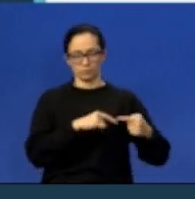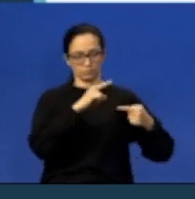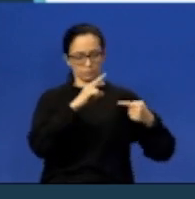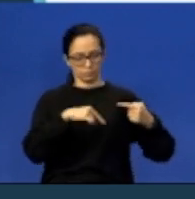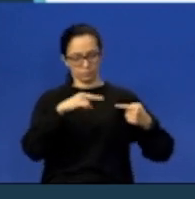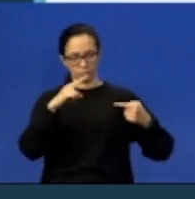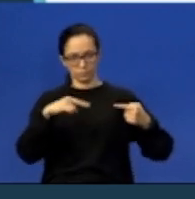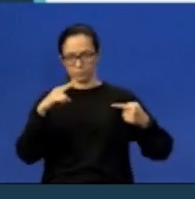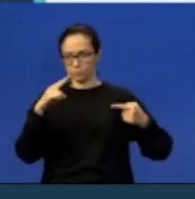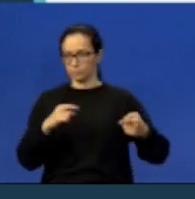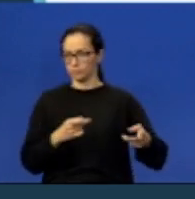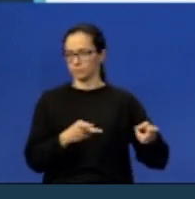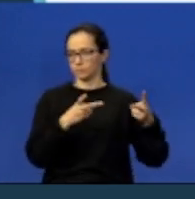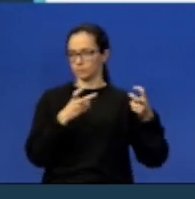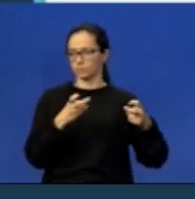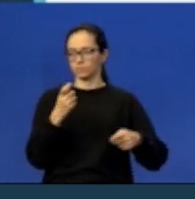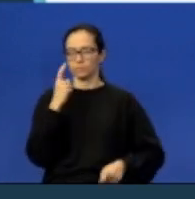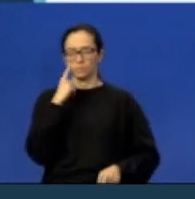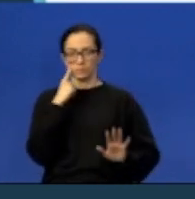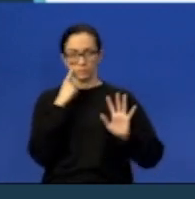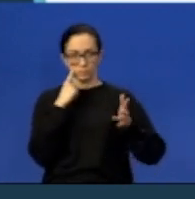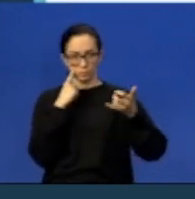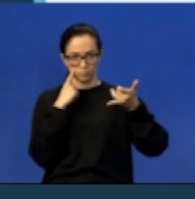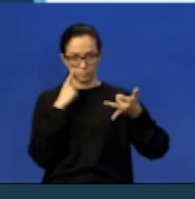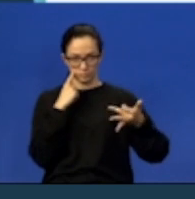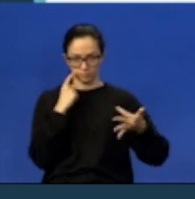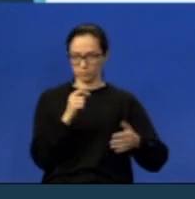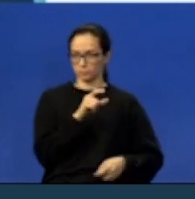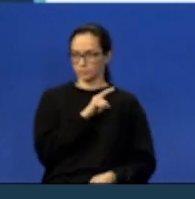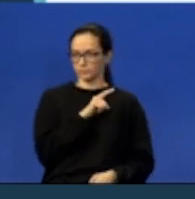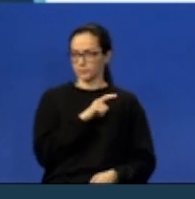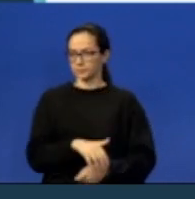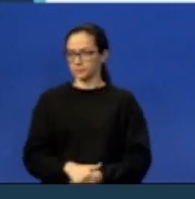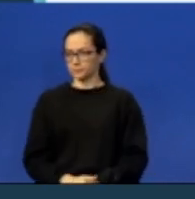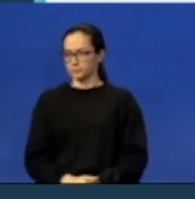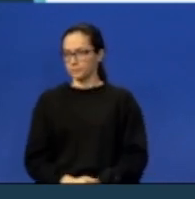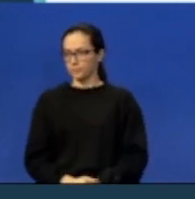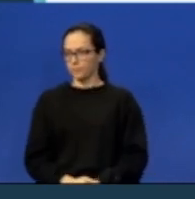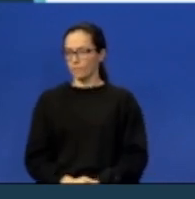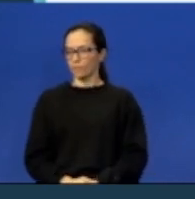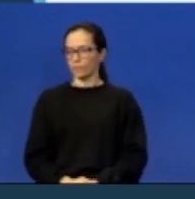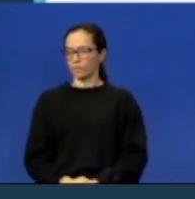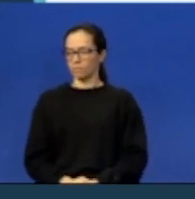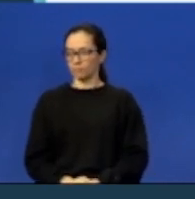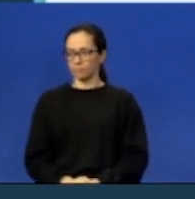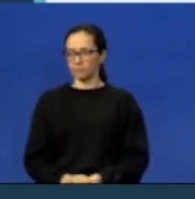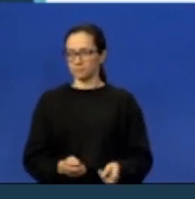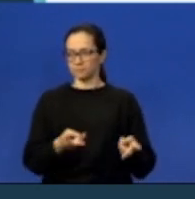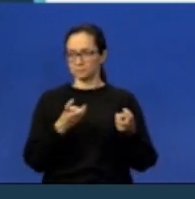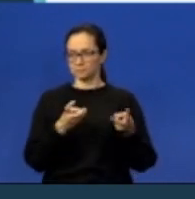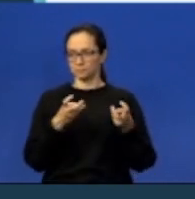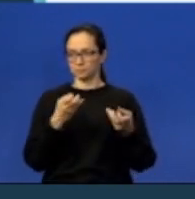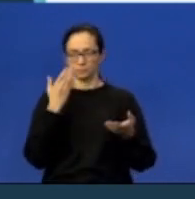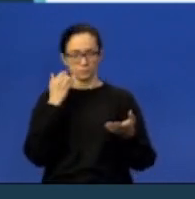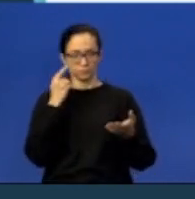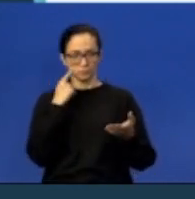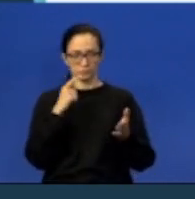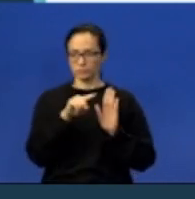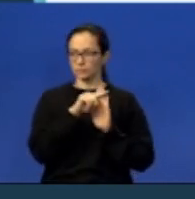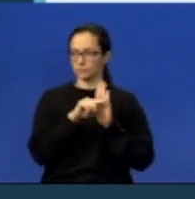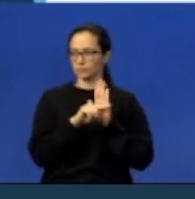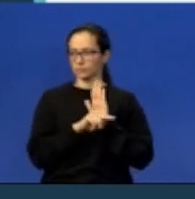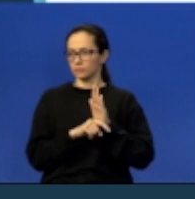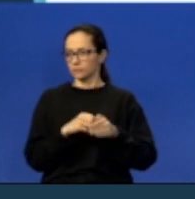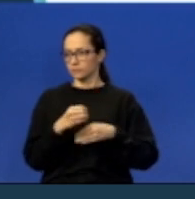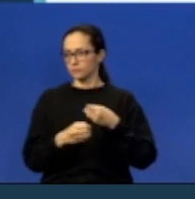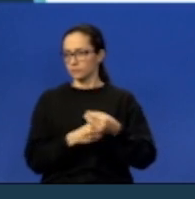compõem os registros que nós acabamos, né, de estudar, dos registros eletrocardiográficos, vocês vão analisar essa figura abaixo e, na